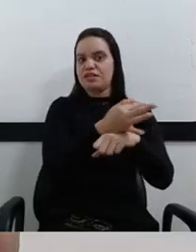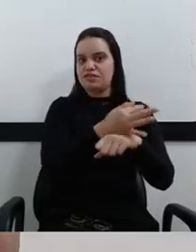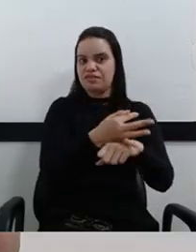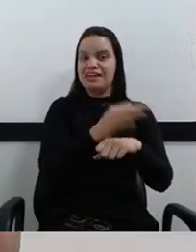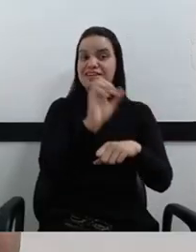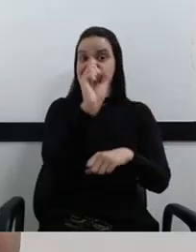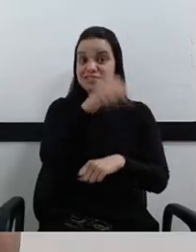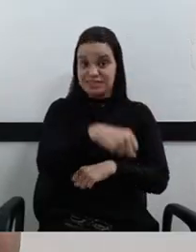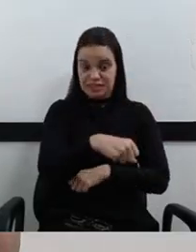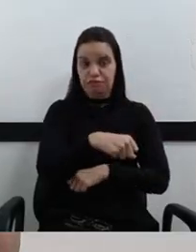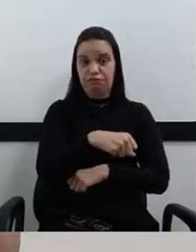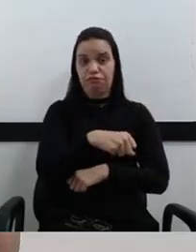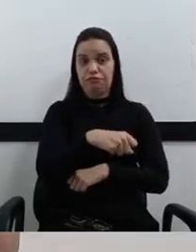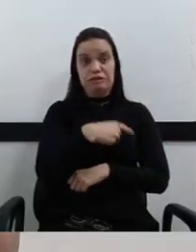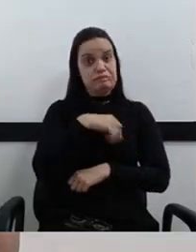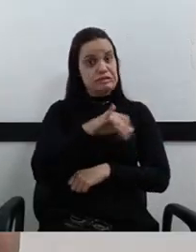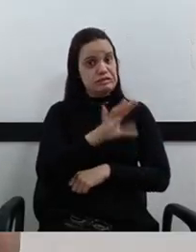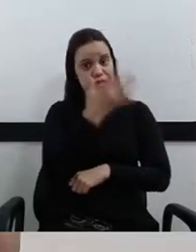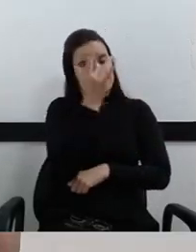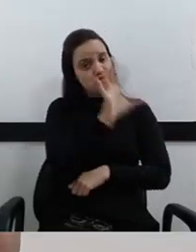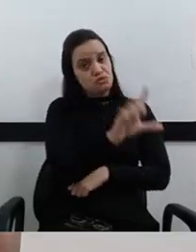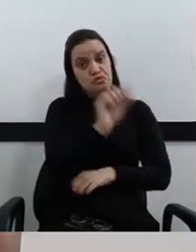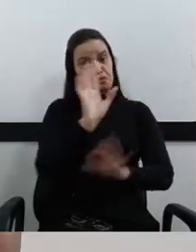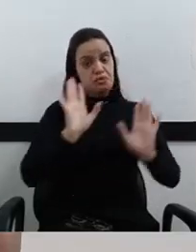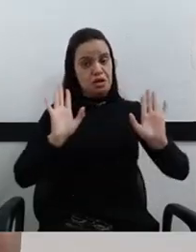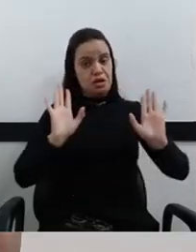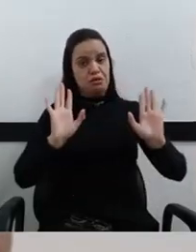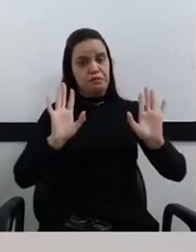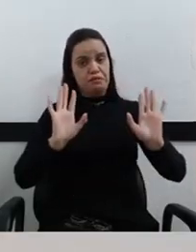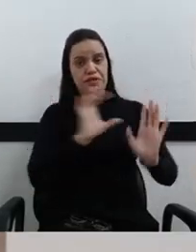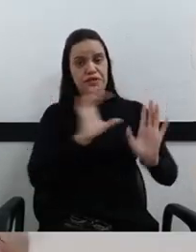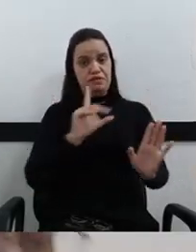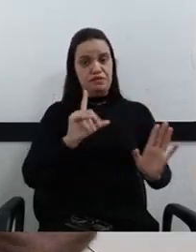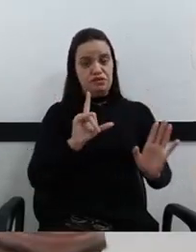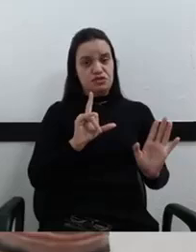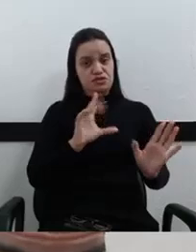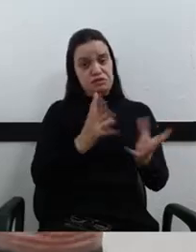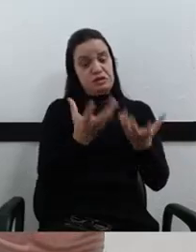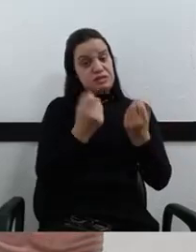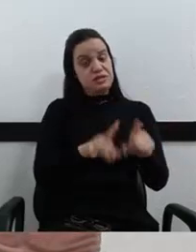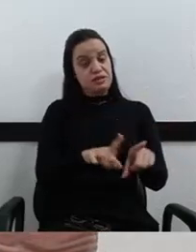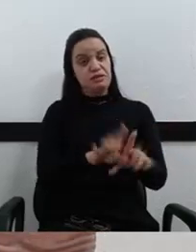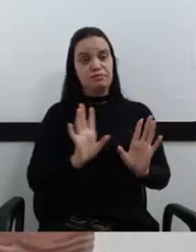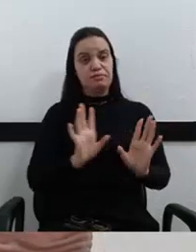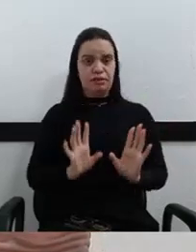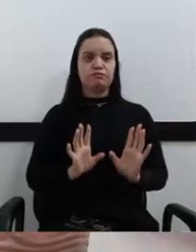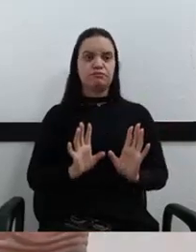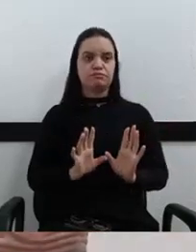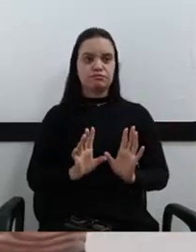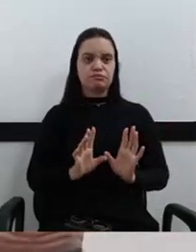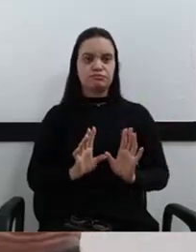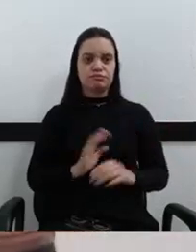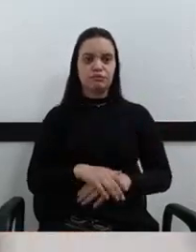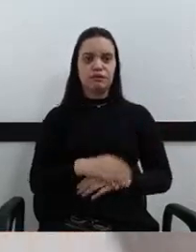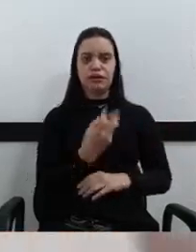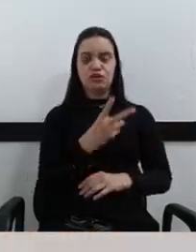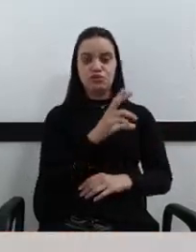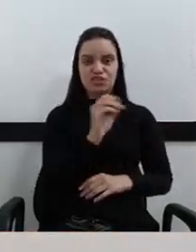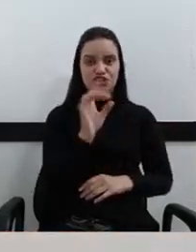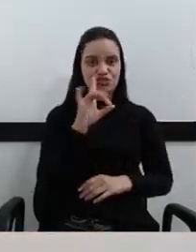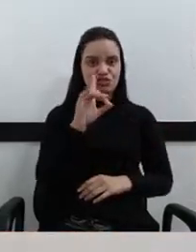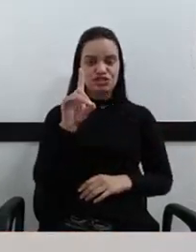Ao critério dele e, obviamente, a possibilidade da defensoria no que diz respeito ao interesse público. Também o cara pode falar, agora eu quero gozar 200 dias sem